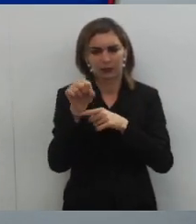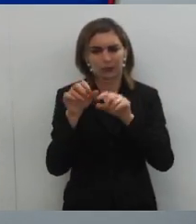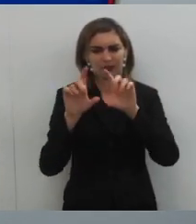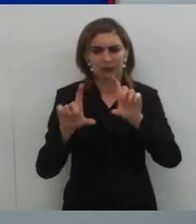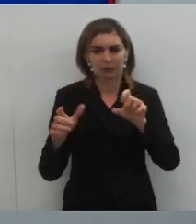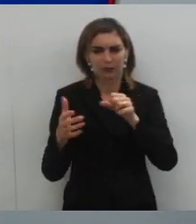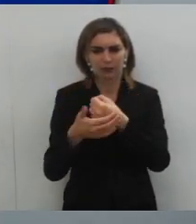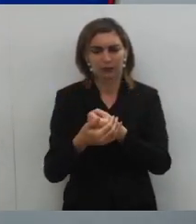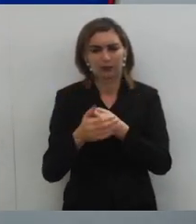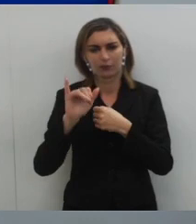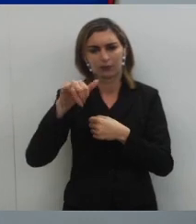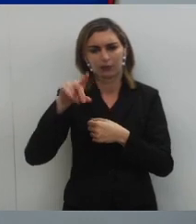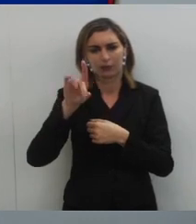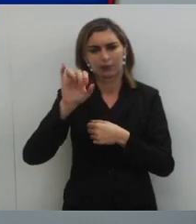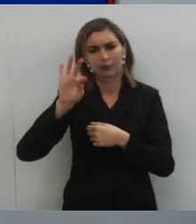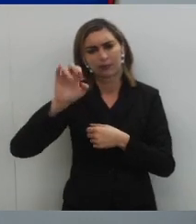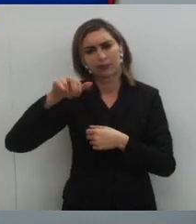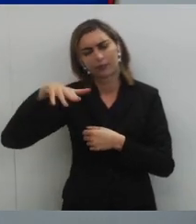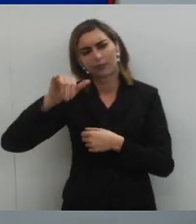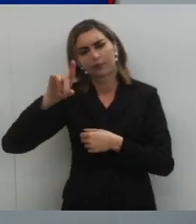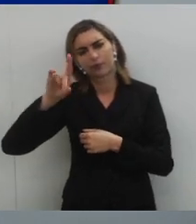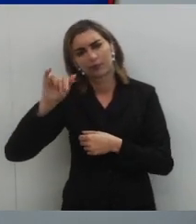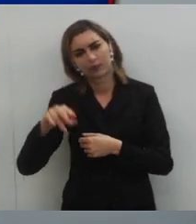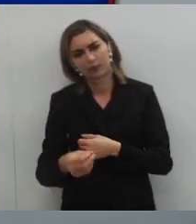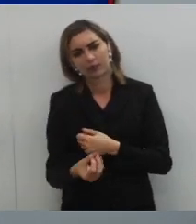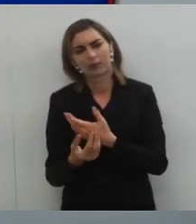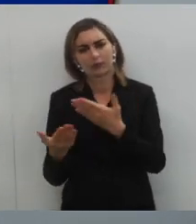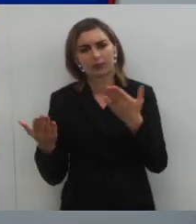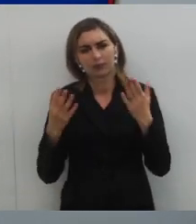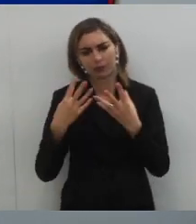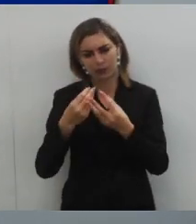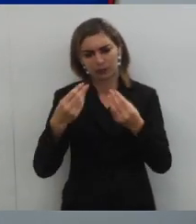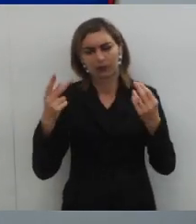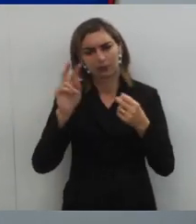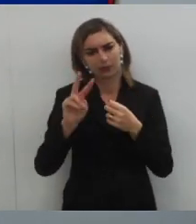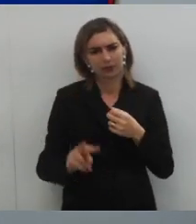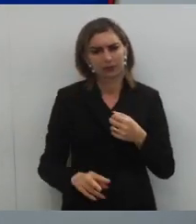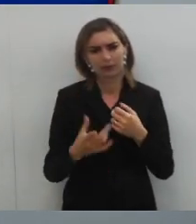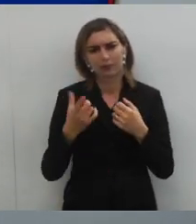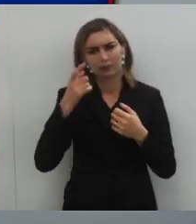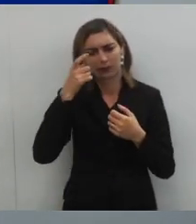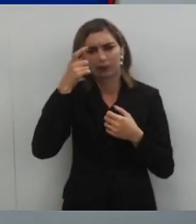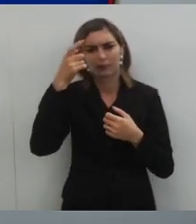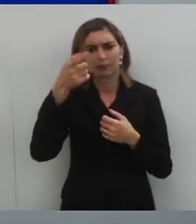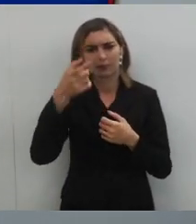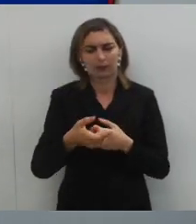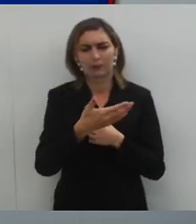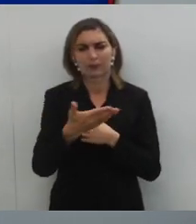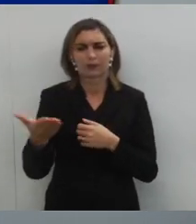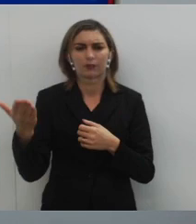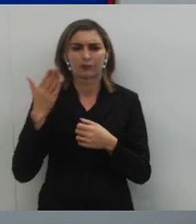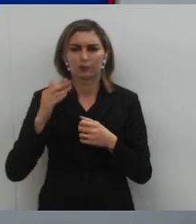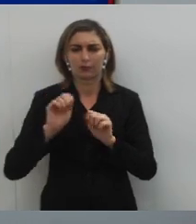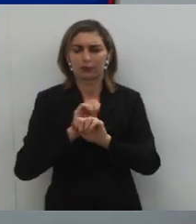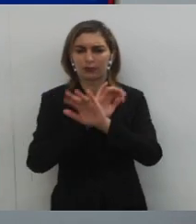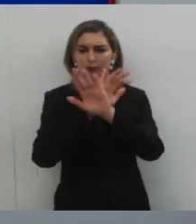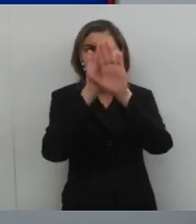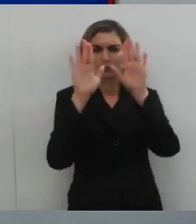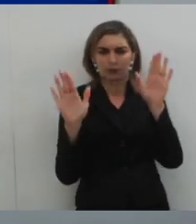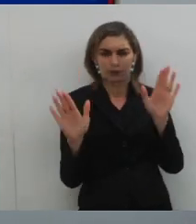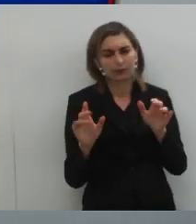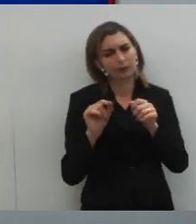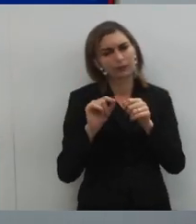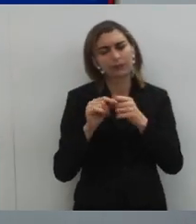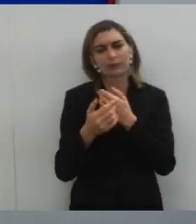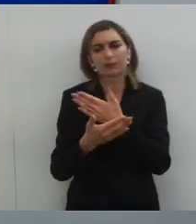está indeterminado. Muitas vezes há uma intencionalidade muito clara ao se